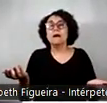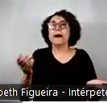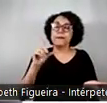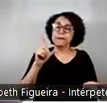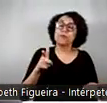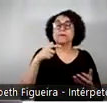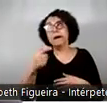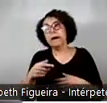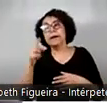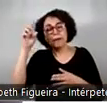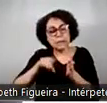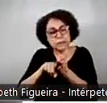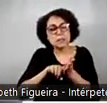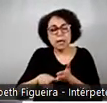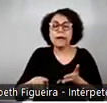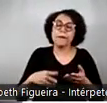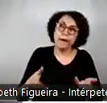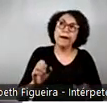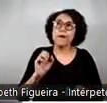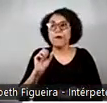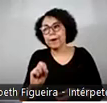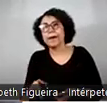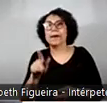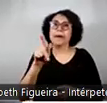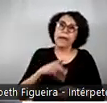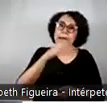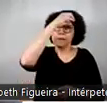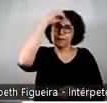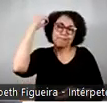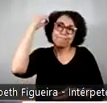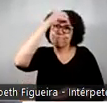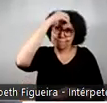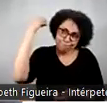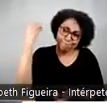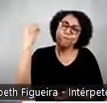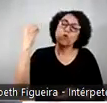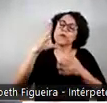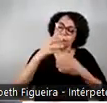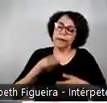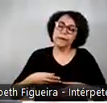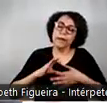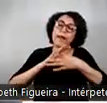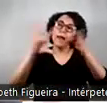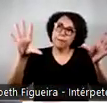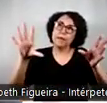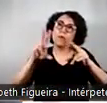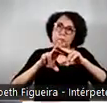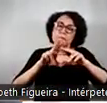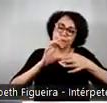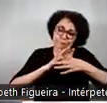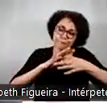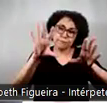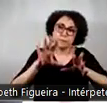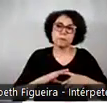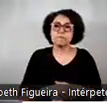E trazendo outro movimento também, né, de um processo de xenofobia, né, com a população migrante e refugiada,